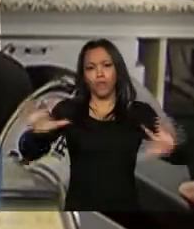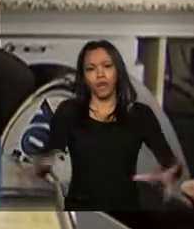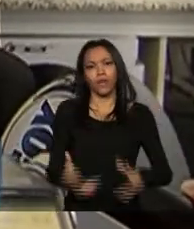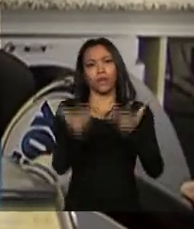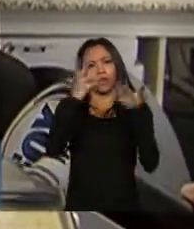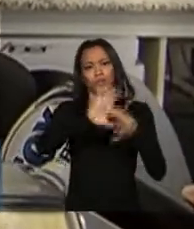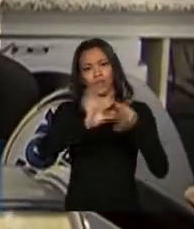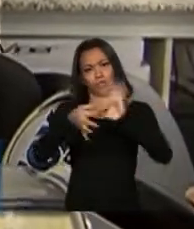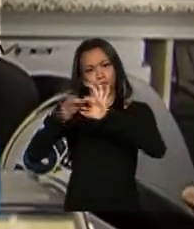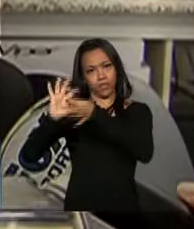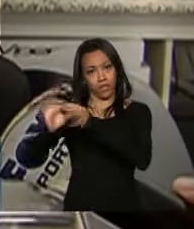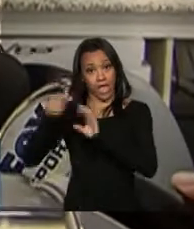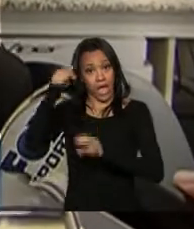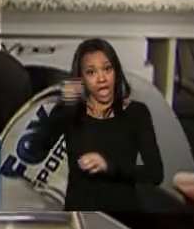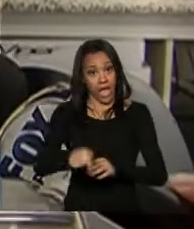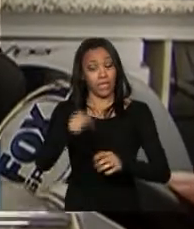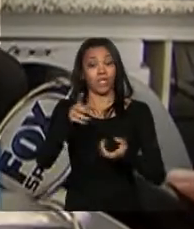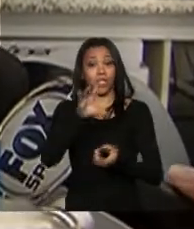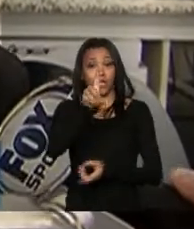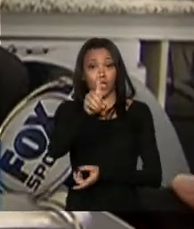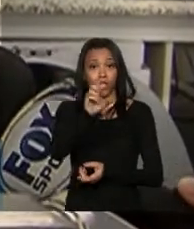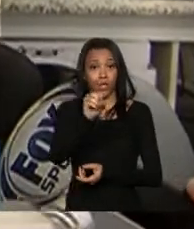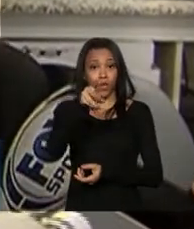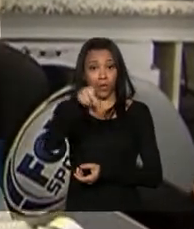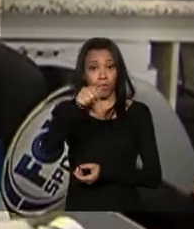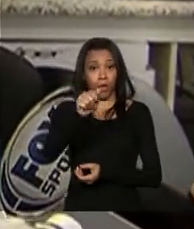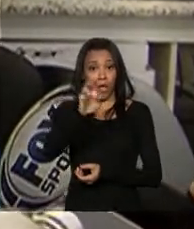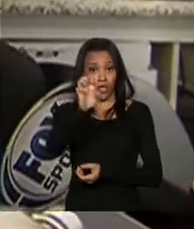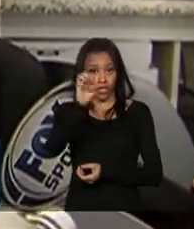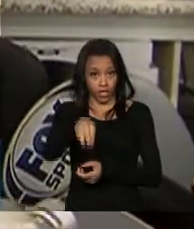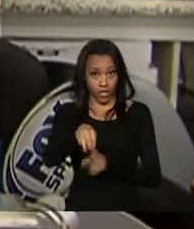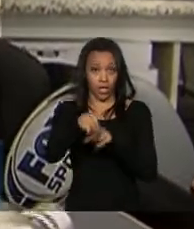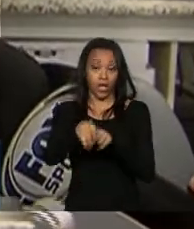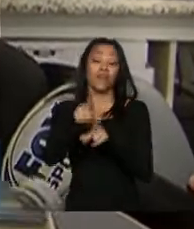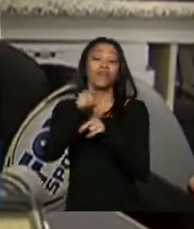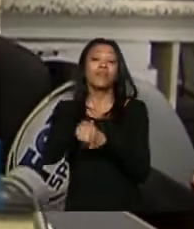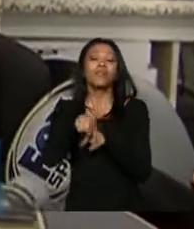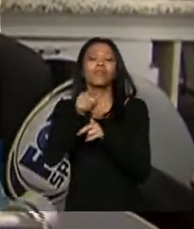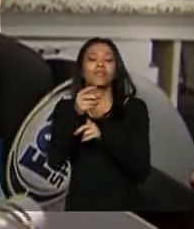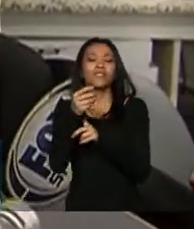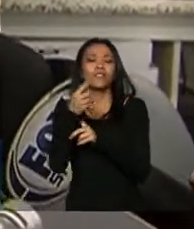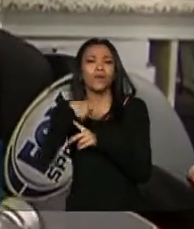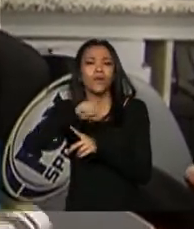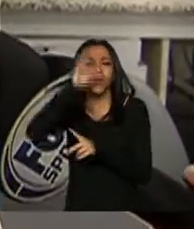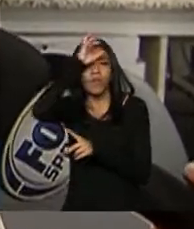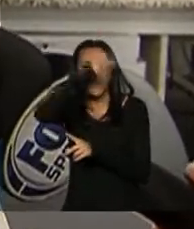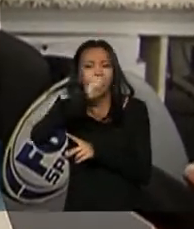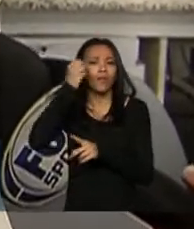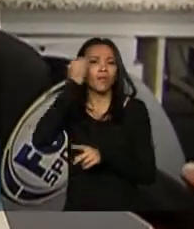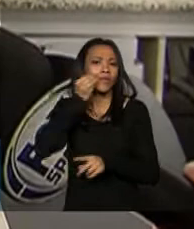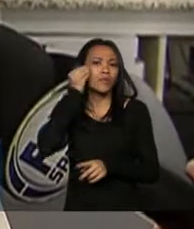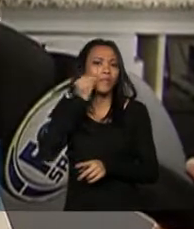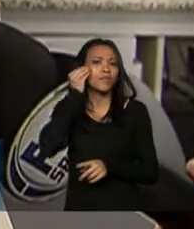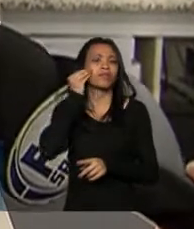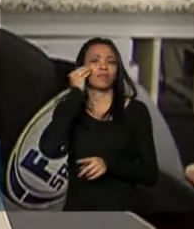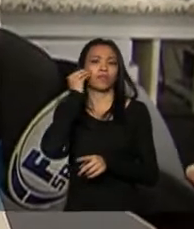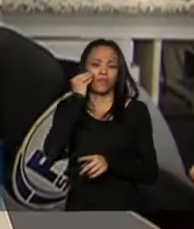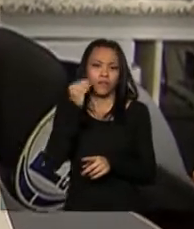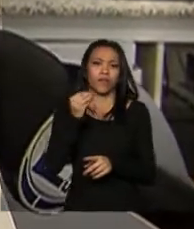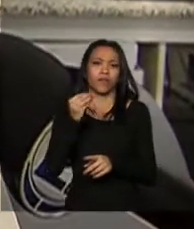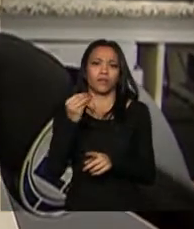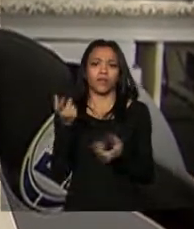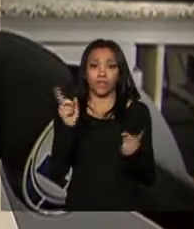política de controle de dopagem, ela não poderia ficar de fora. Eu acho que a gente amadurece de uma maneira linear. Eu acho que de